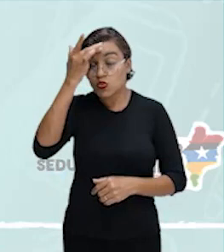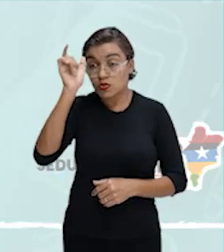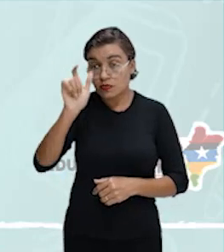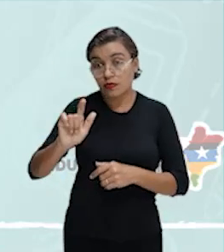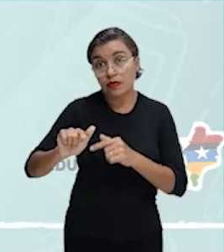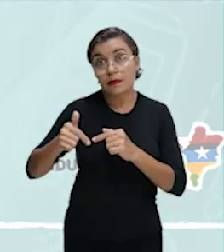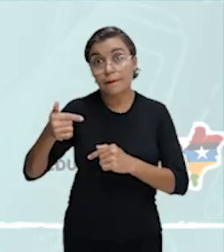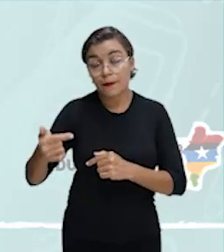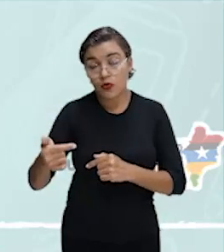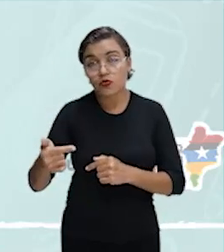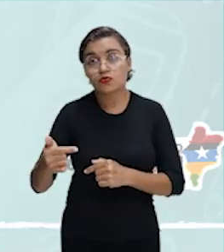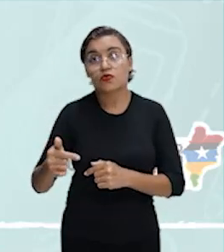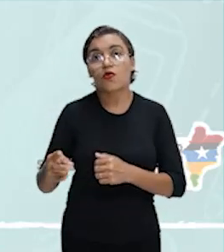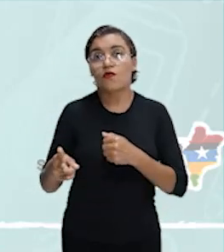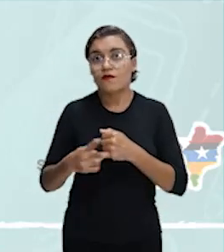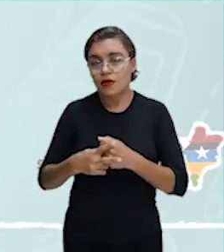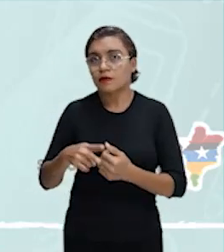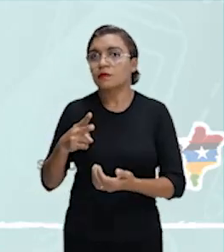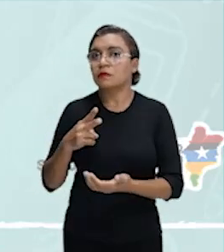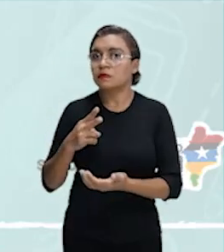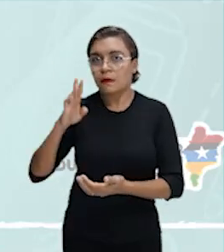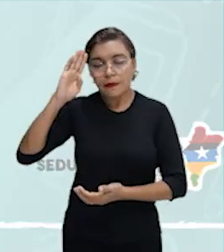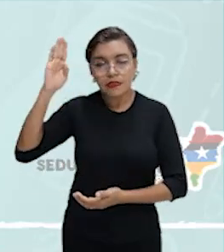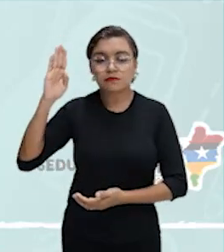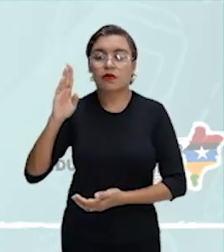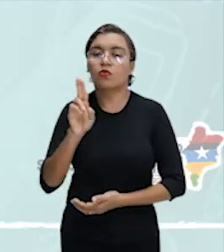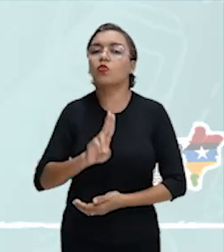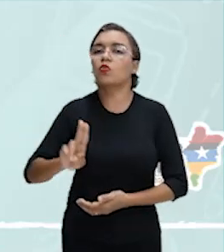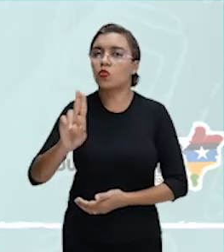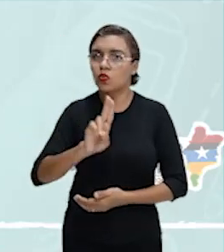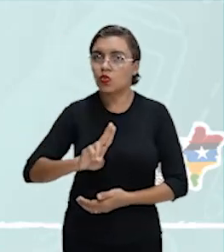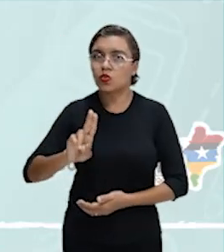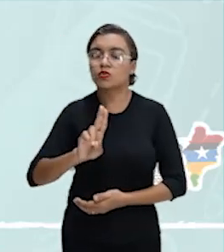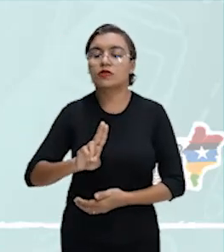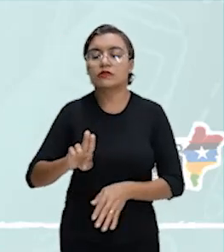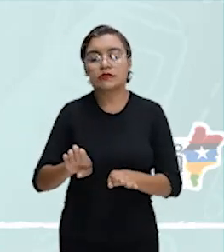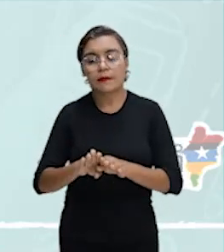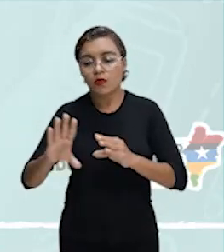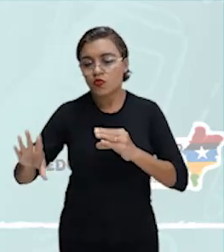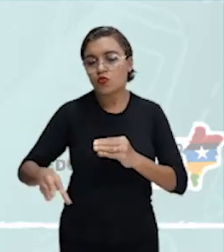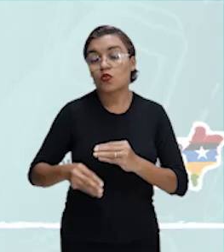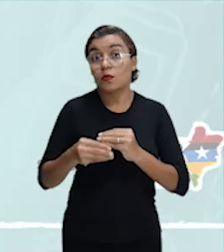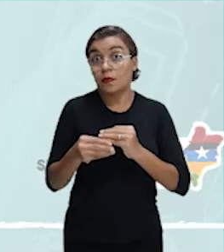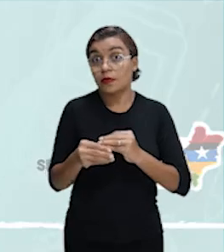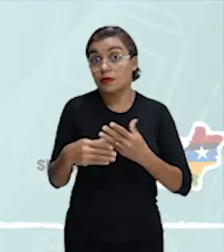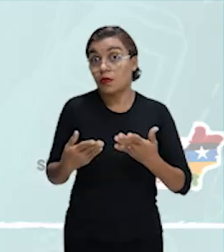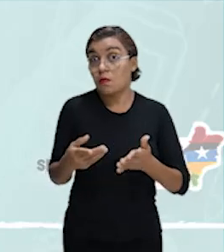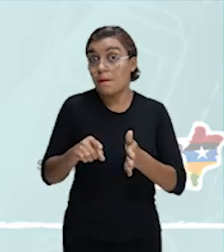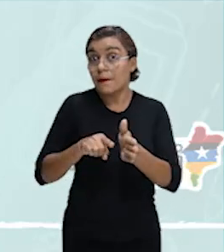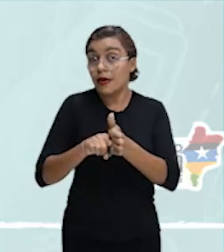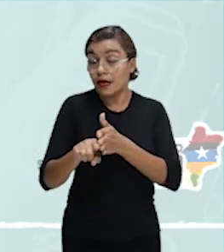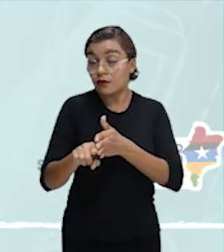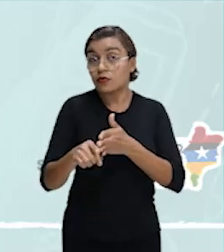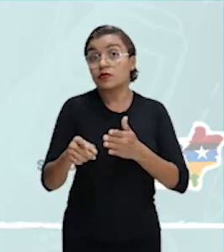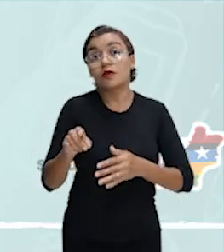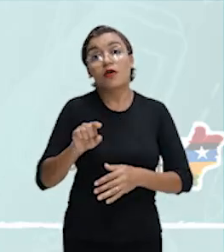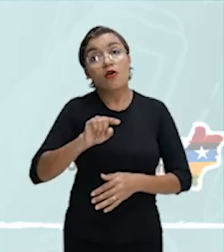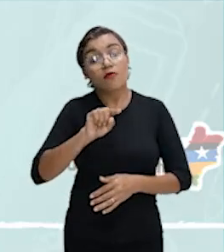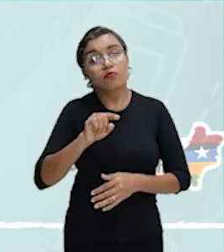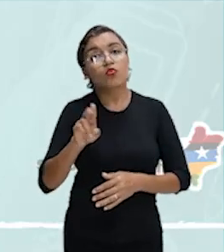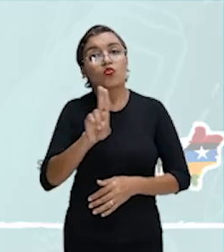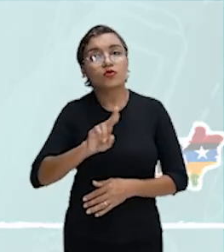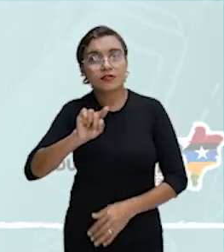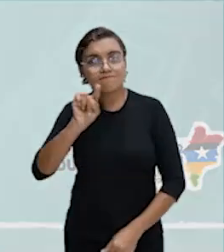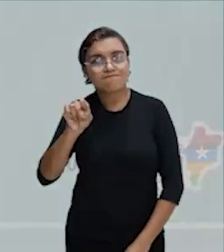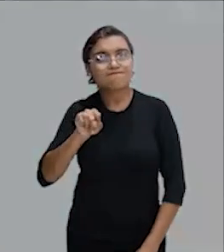depois, o verbo principal continua conjugado no particípio, o complemento, e como é uma pergunta, o ponto de interrogação